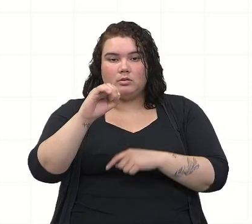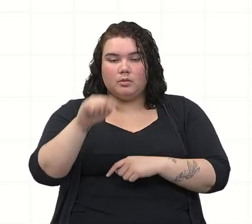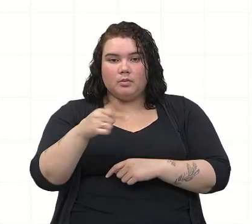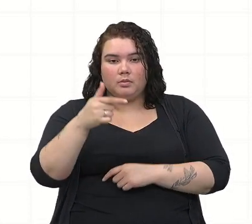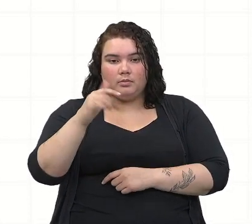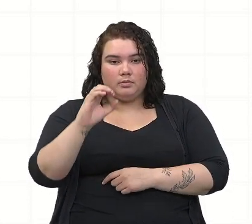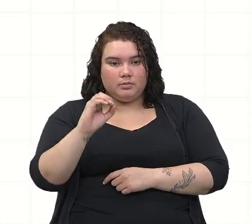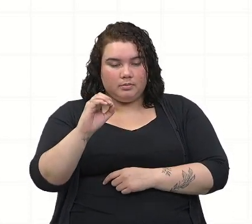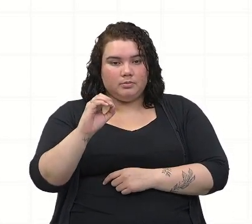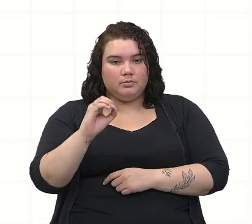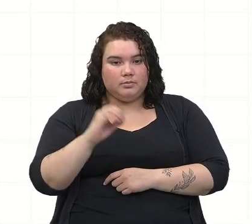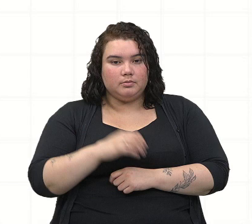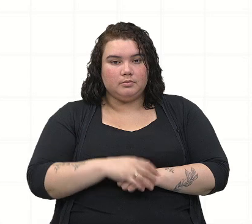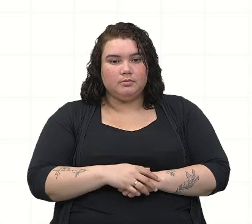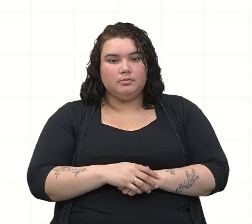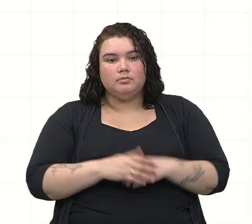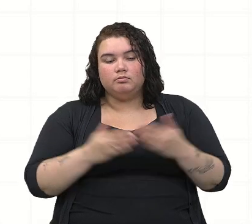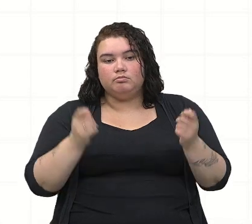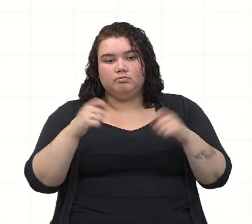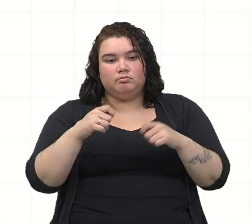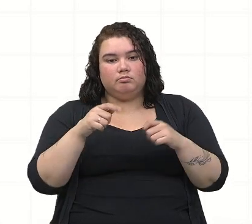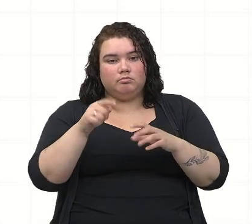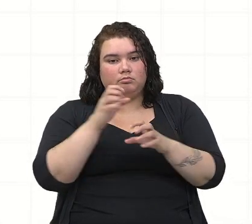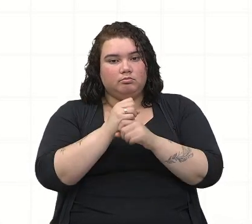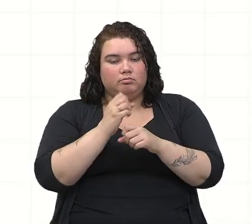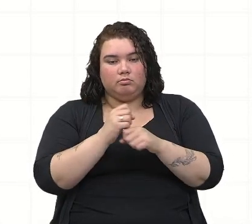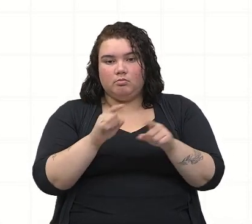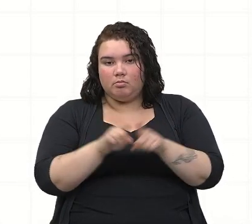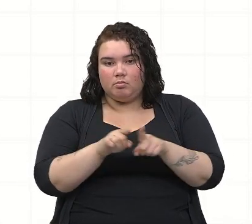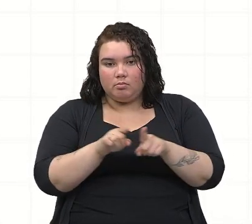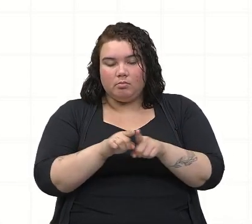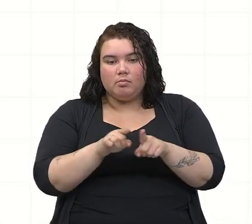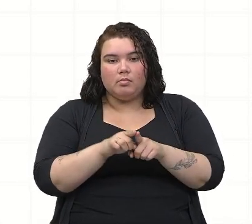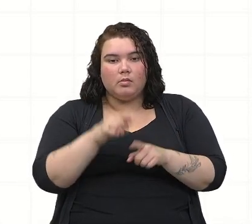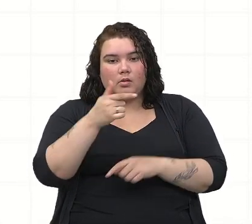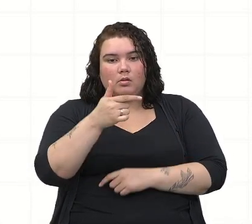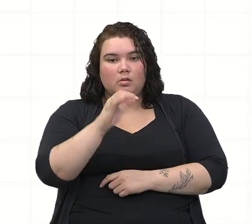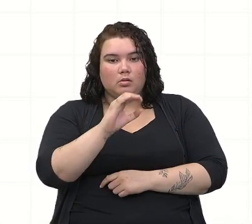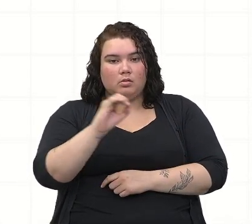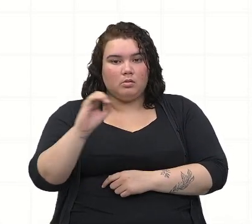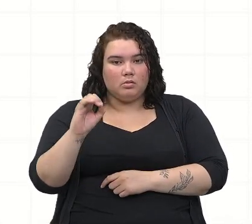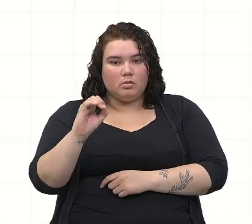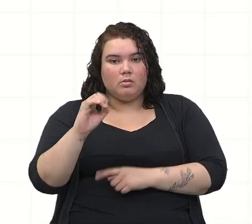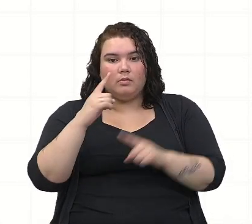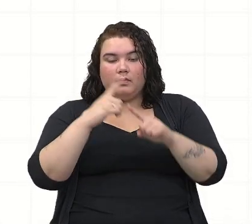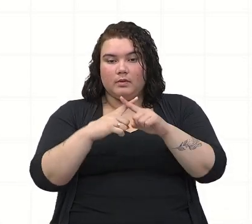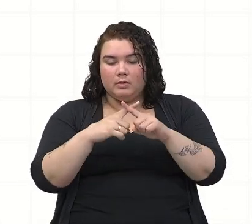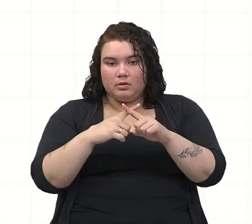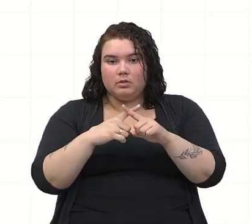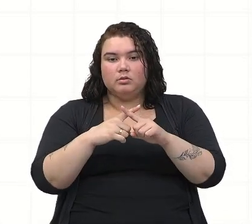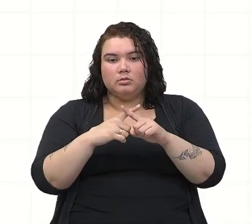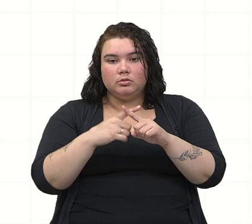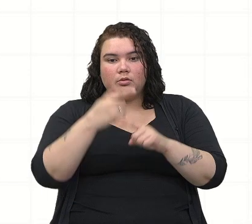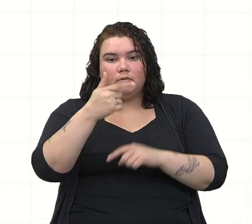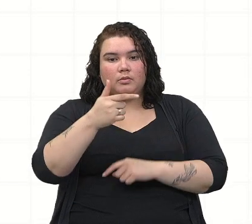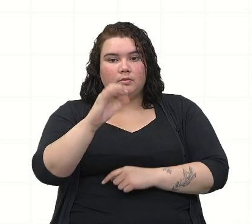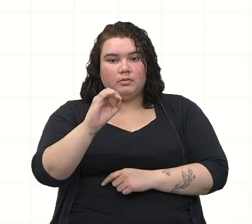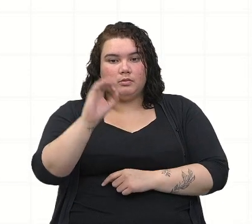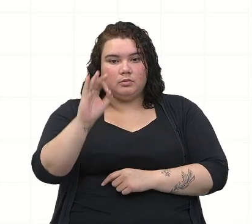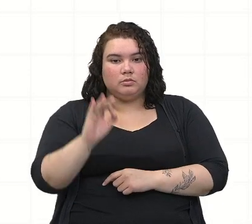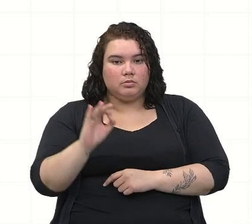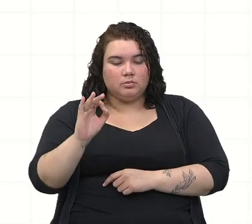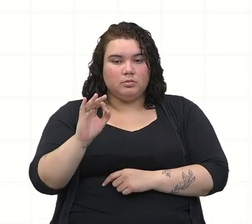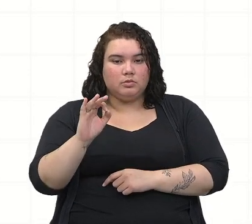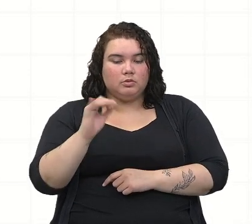0,20, tá? Você pode fazer essa conta também. 200, ó, vezes 20%.